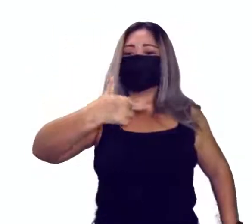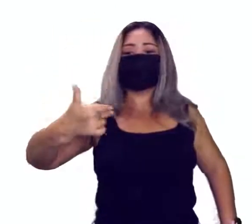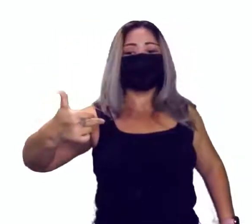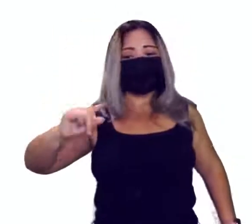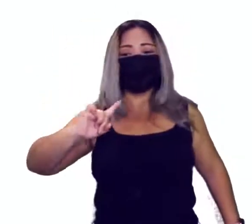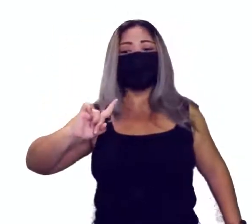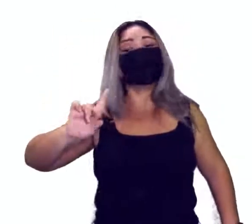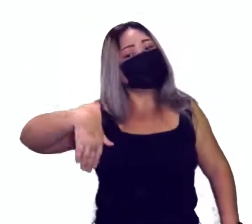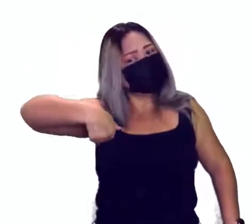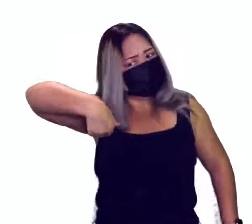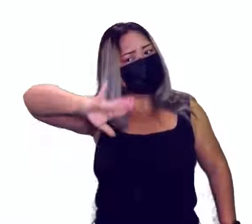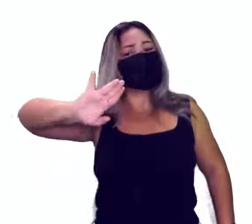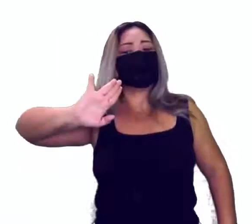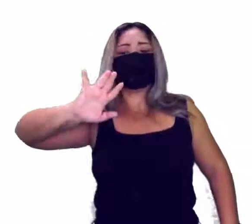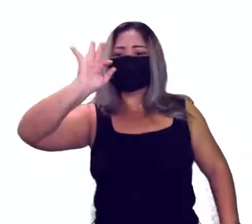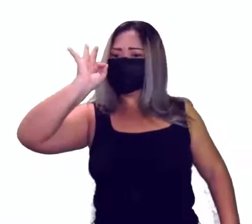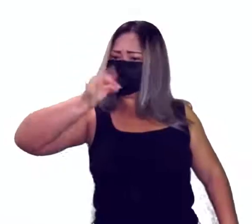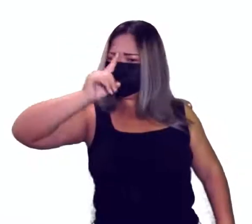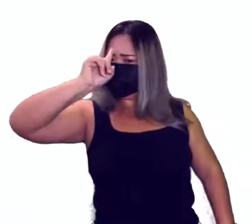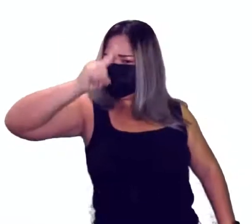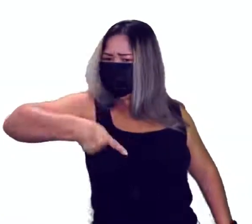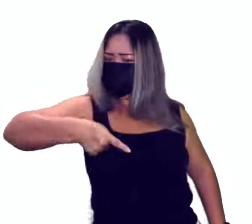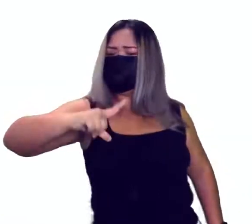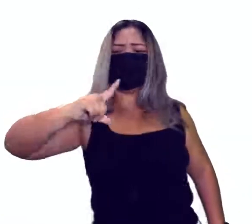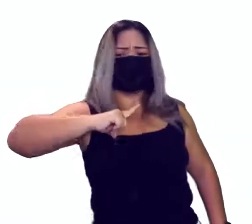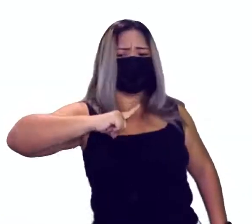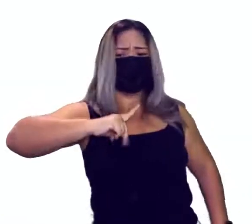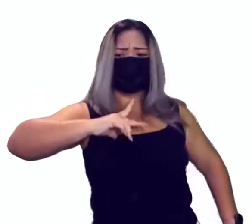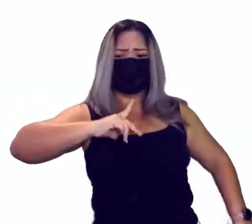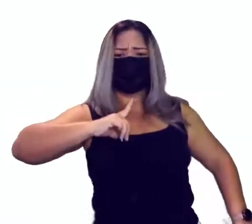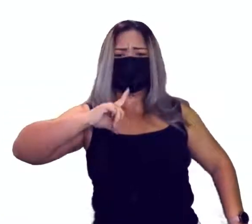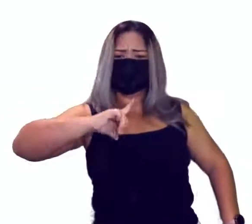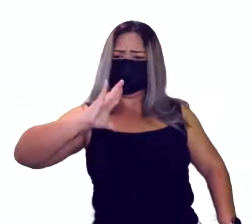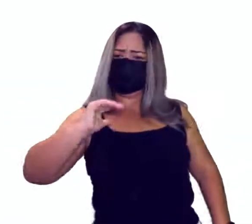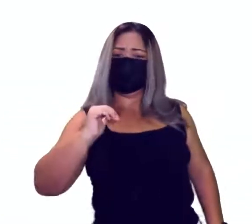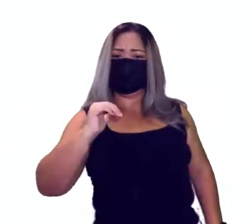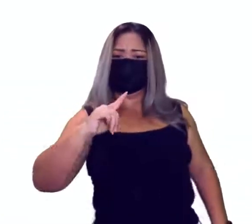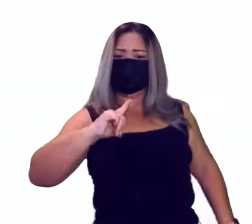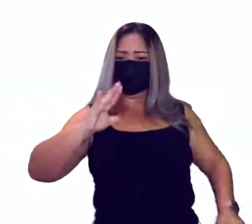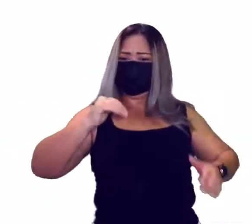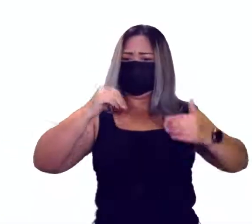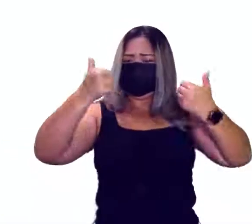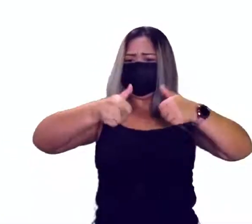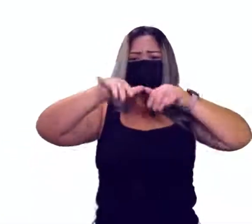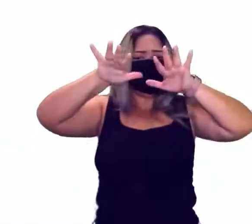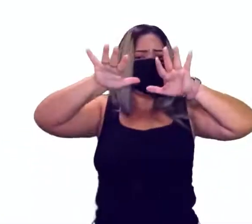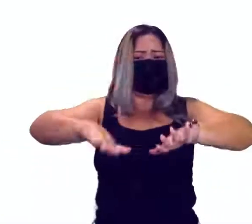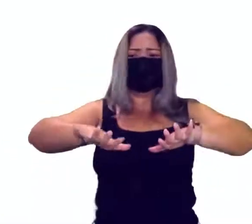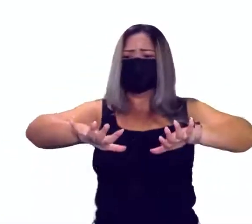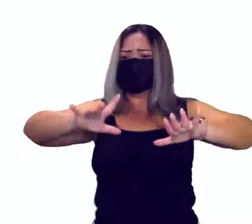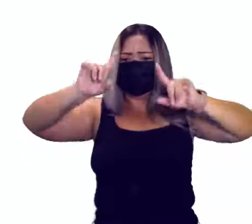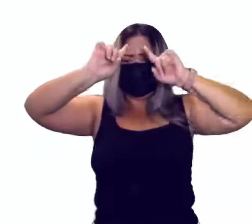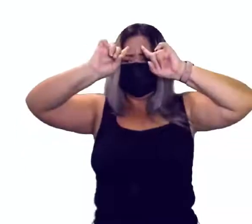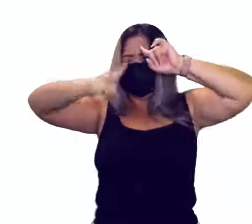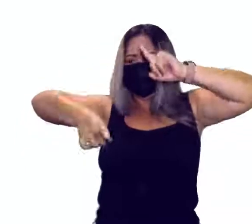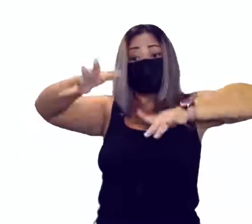mais eficaz, né? Ele que tinha essa posição de ficar, de mandar e etc. Era o administrador.